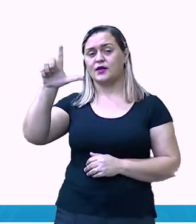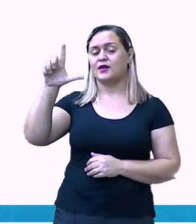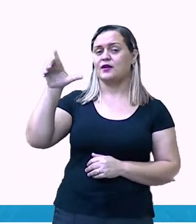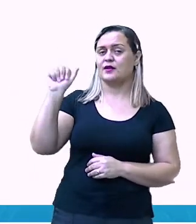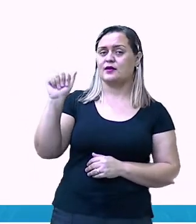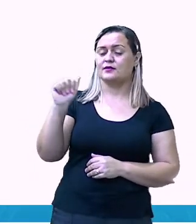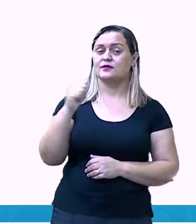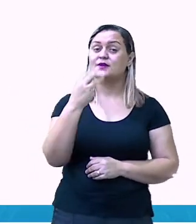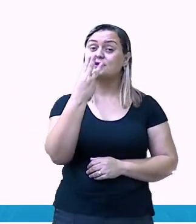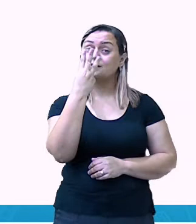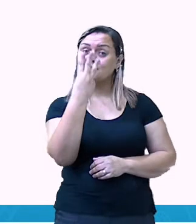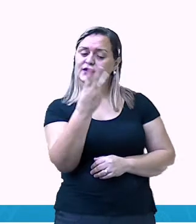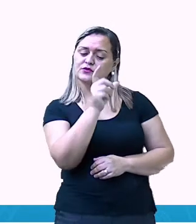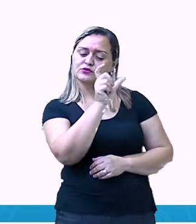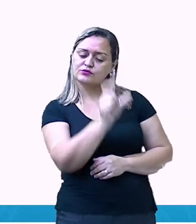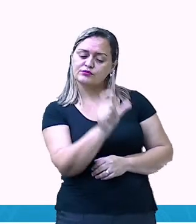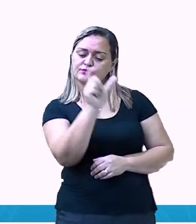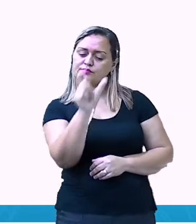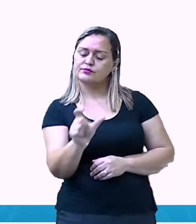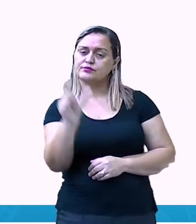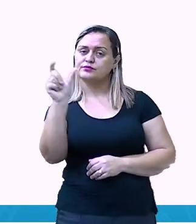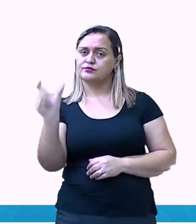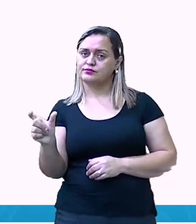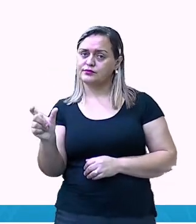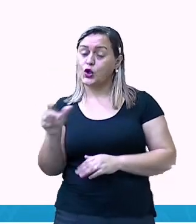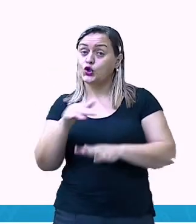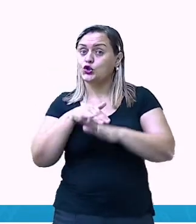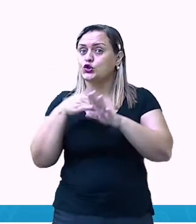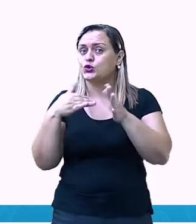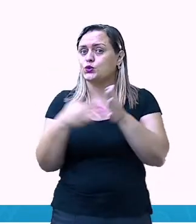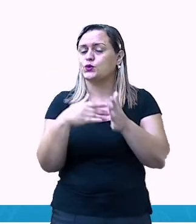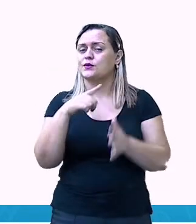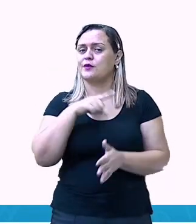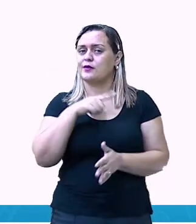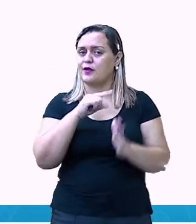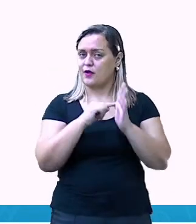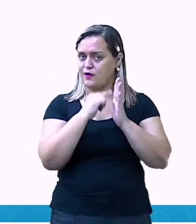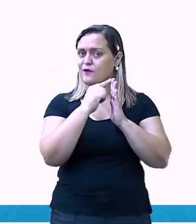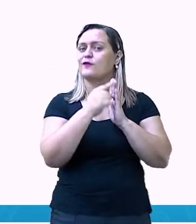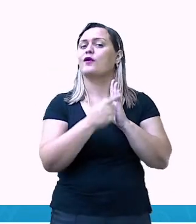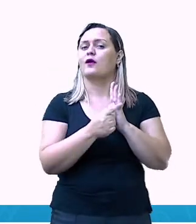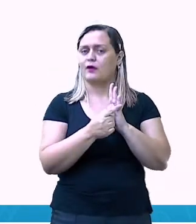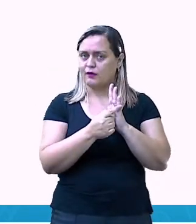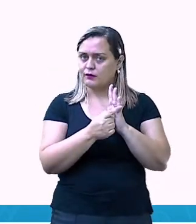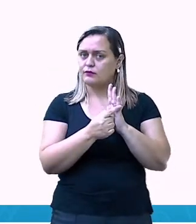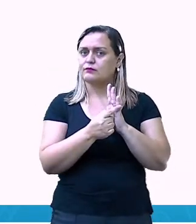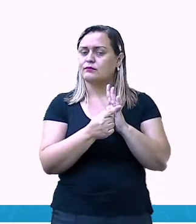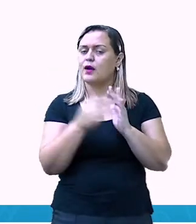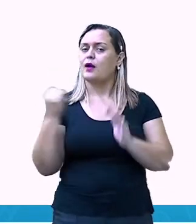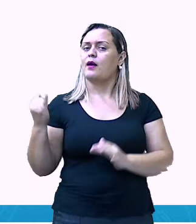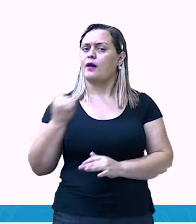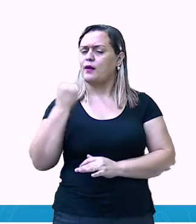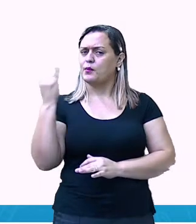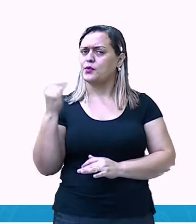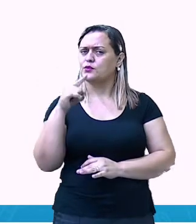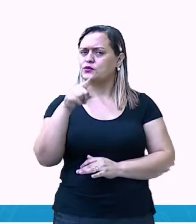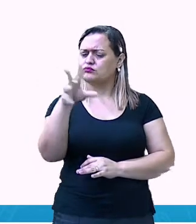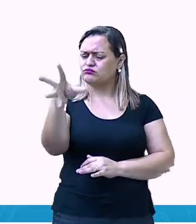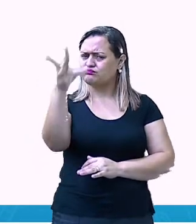com a palavra janela, todas elas com vogal. Esse slide aqui é muito importante você gravar, como eu